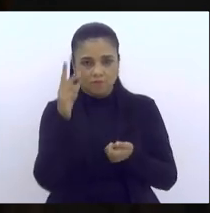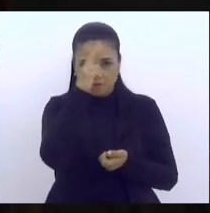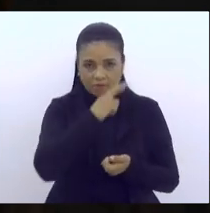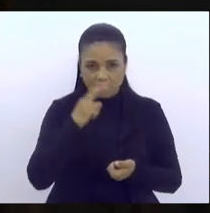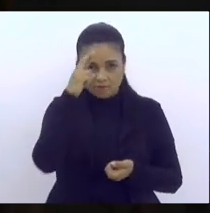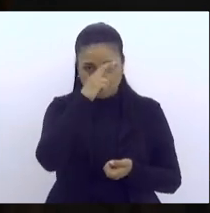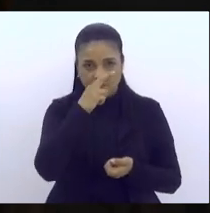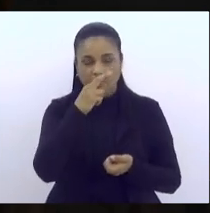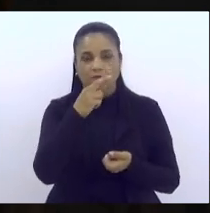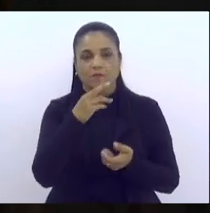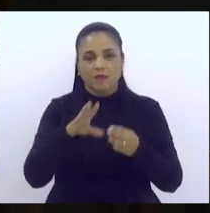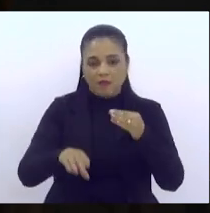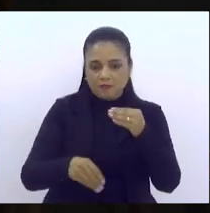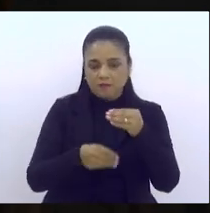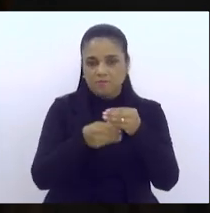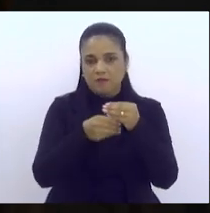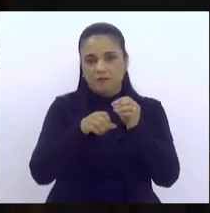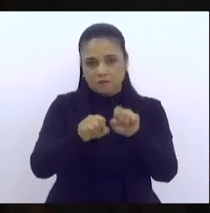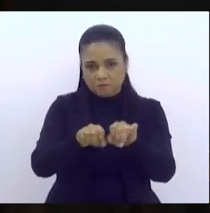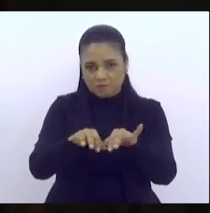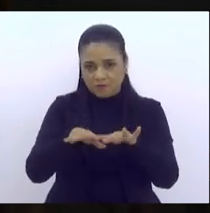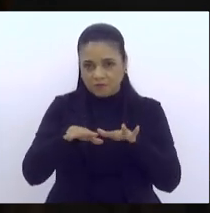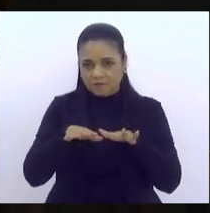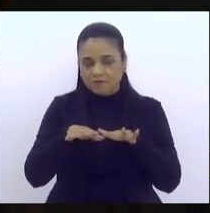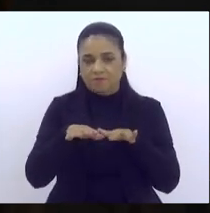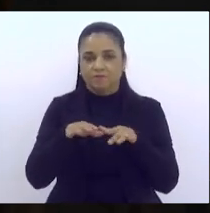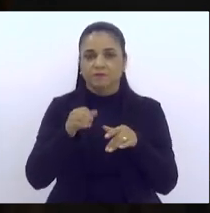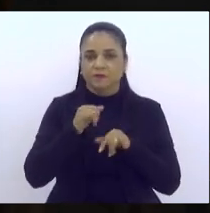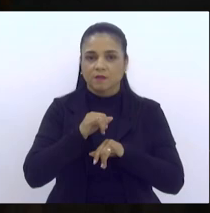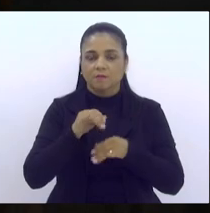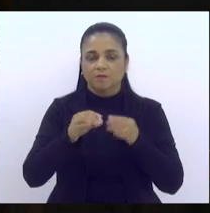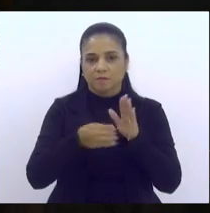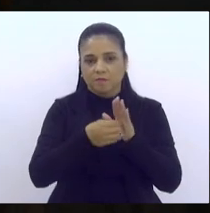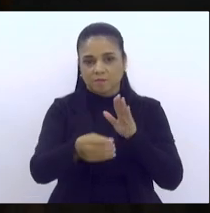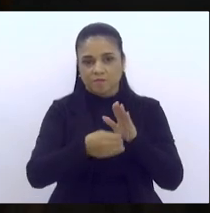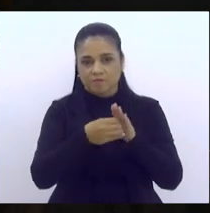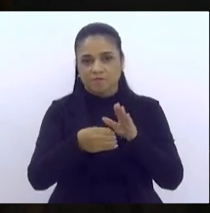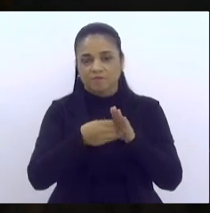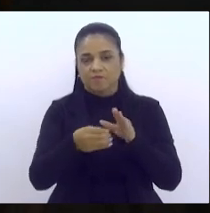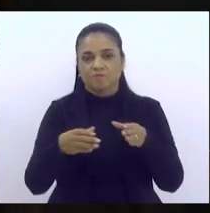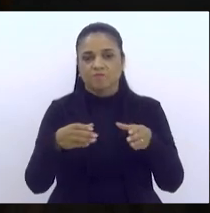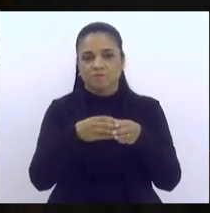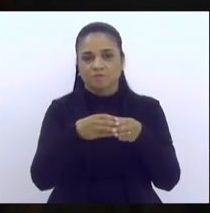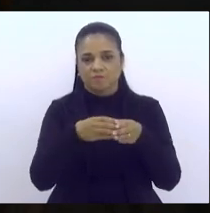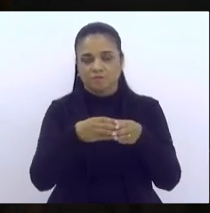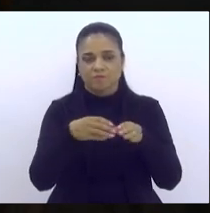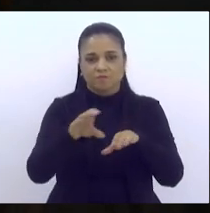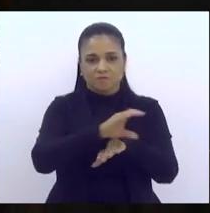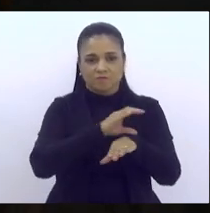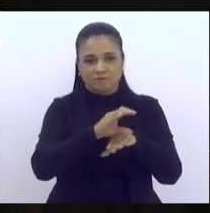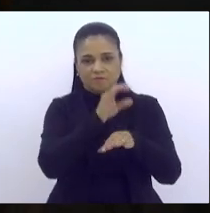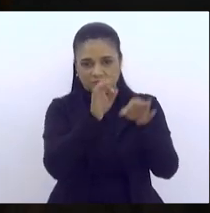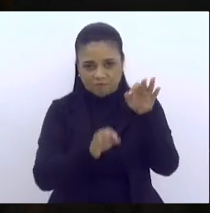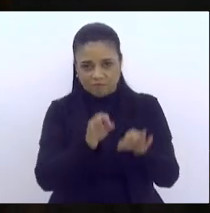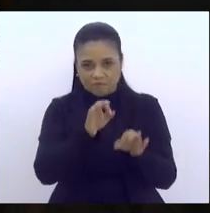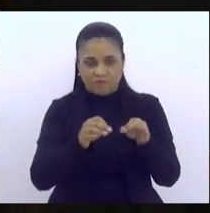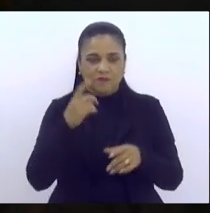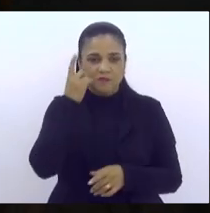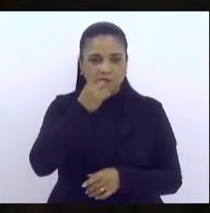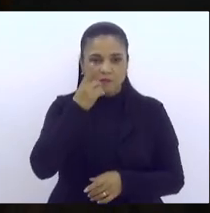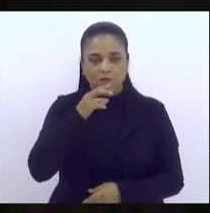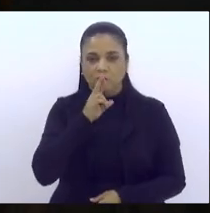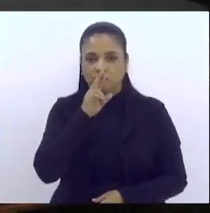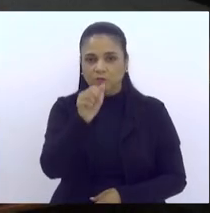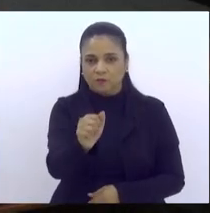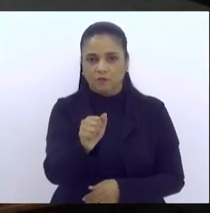Controle, as emendas de plenário. Para emitir parecer pela Comissão de Constituição e Justiça, deputado Rodrigo